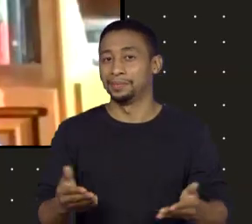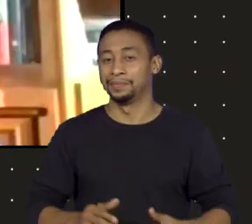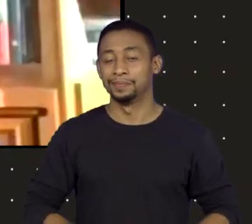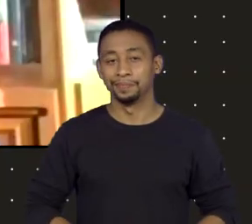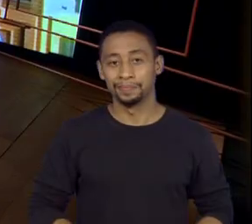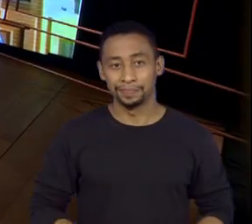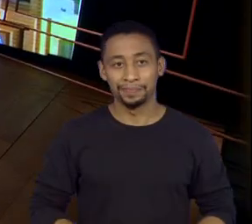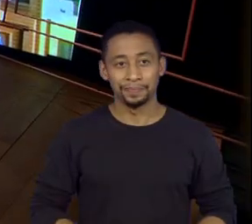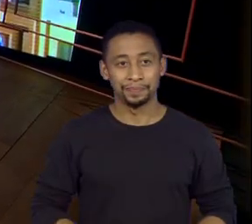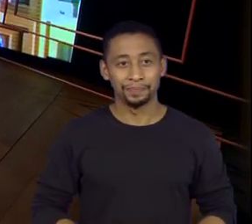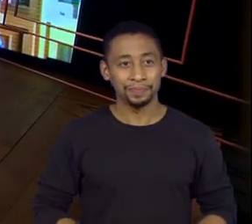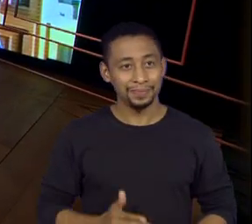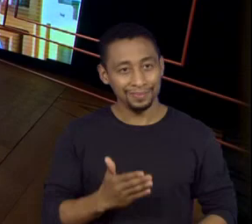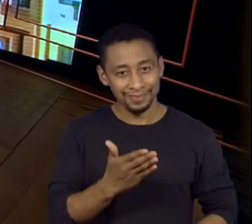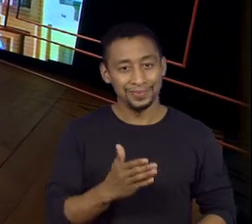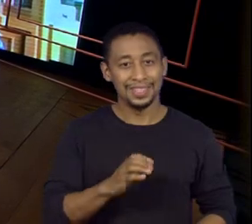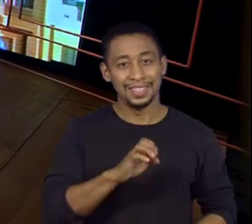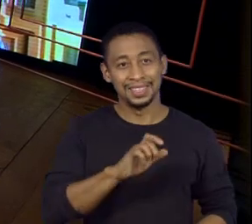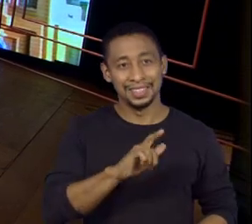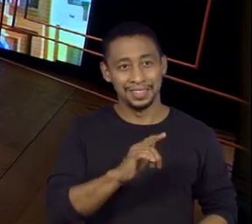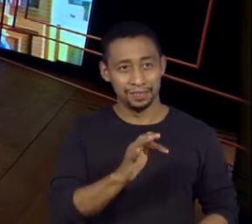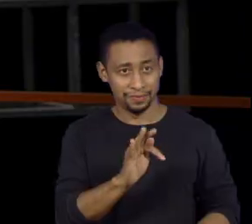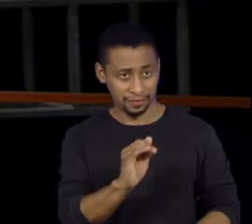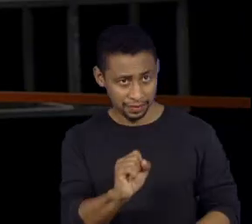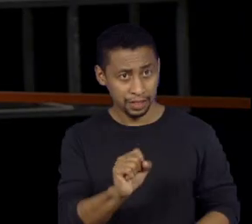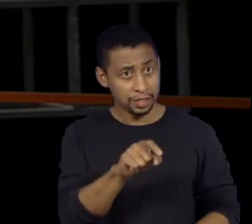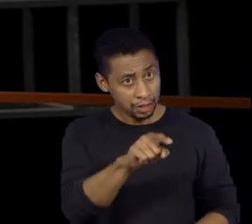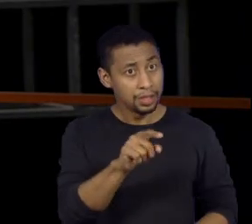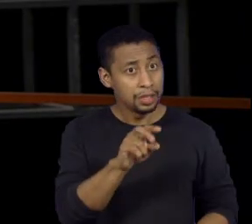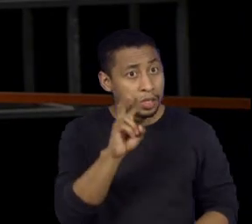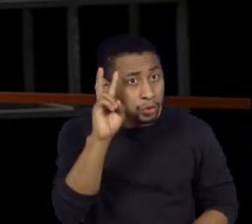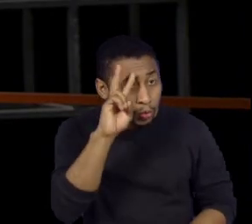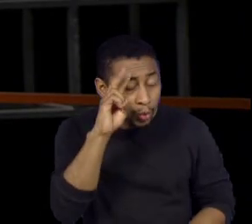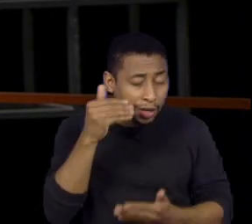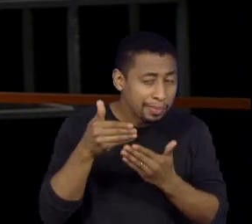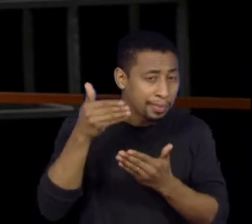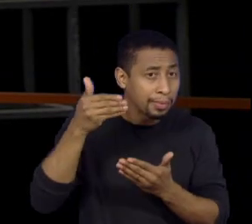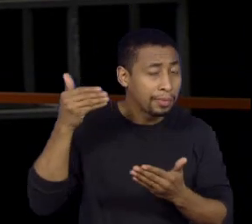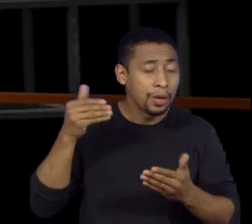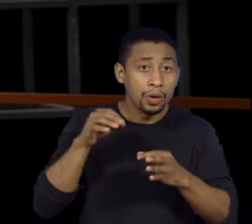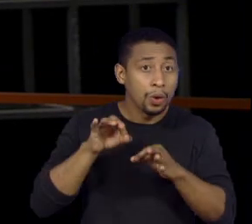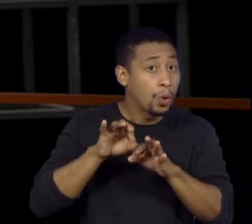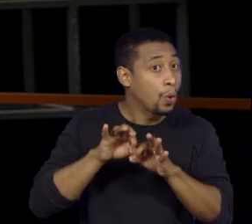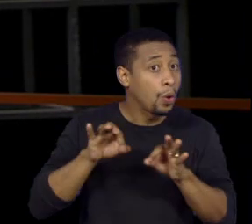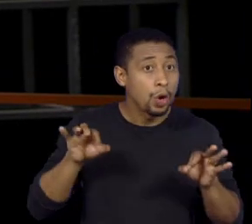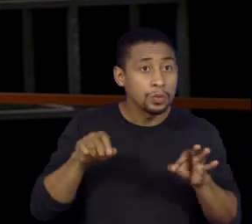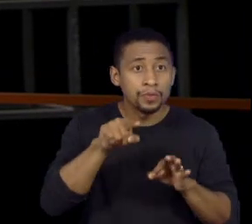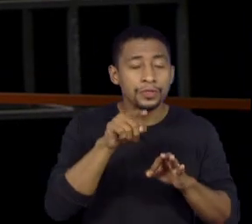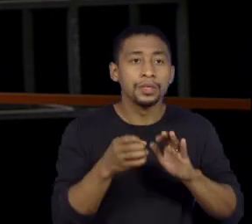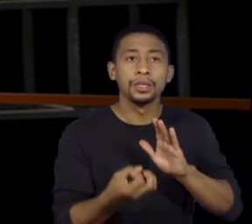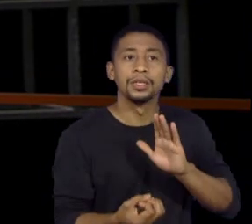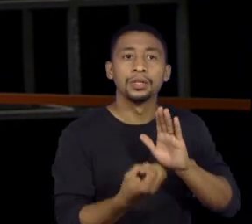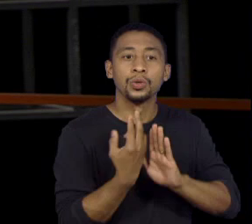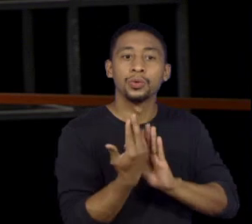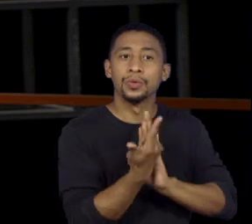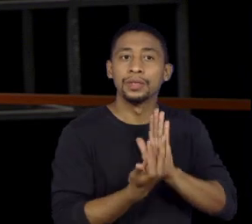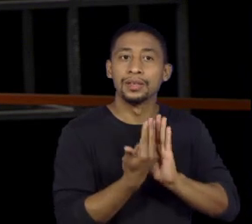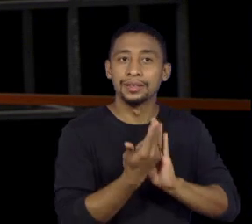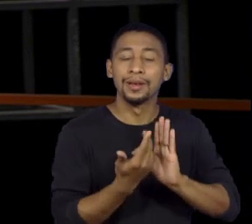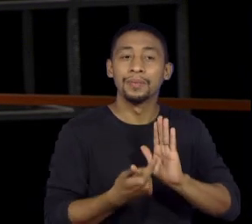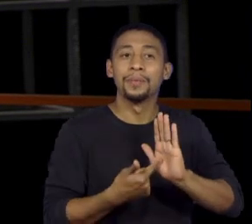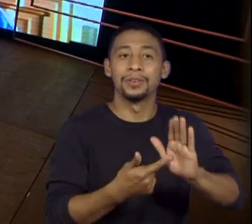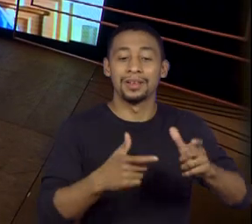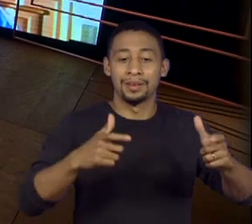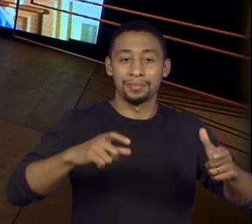né? Aliás, Elifas, você tem uma história ótima em torno de um desenho icônico que você fez para ilustrar a capa